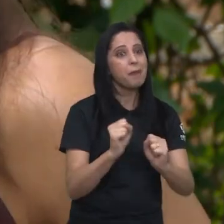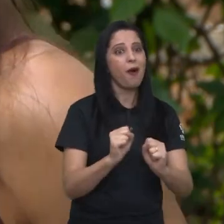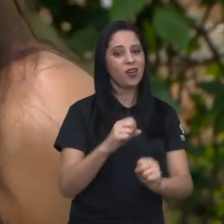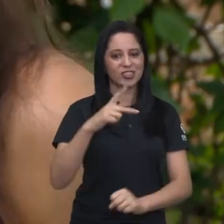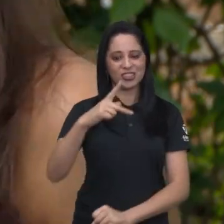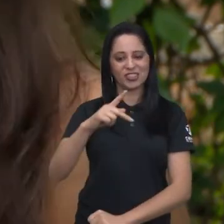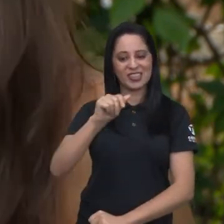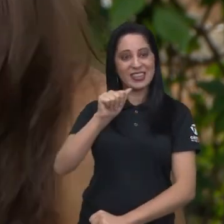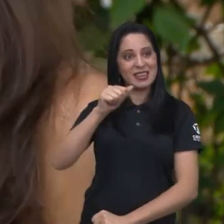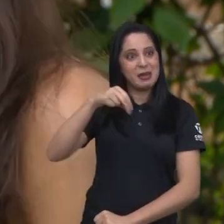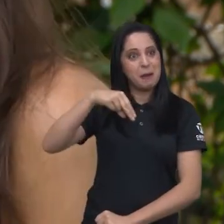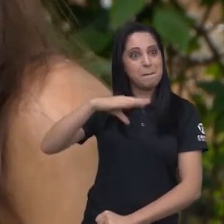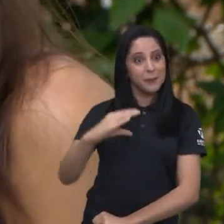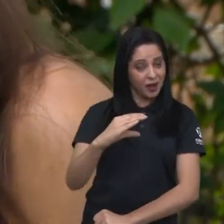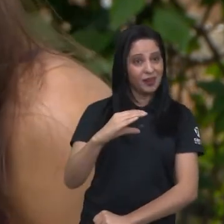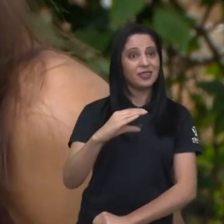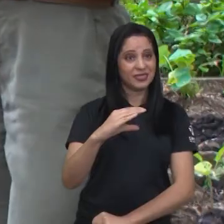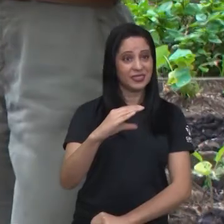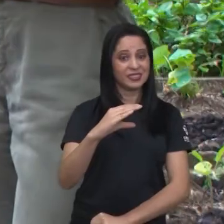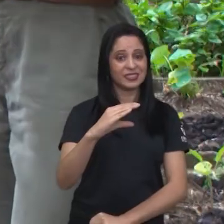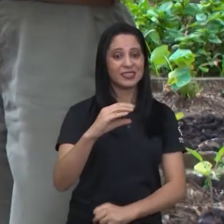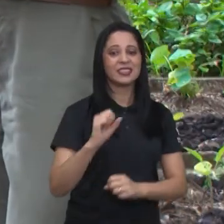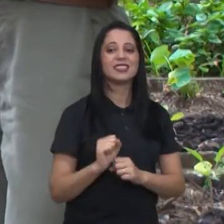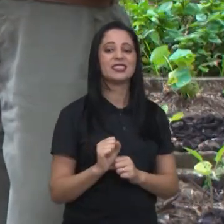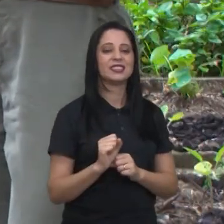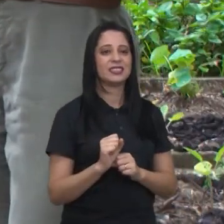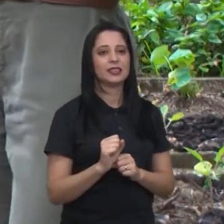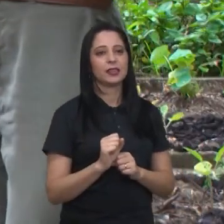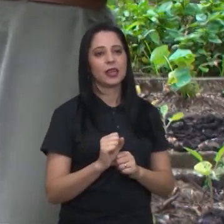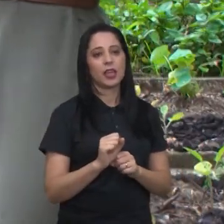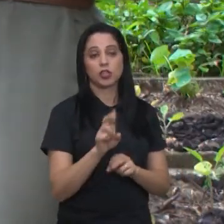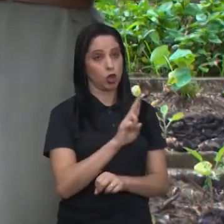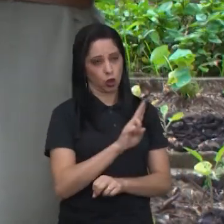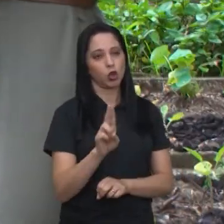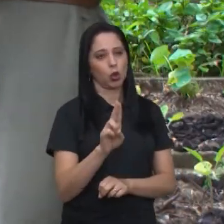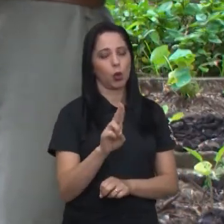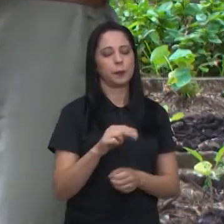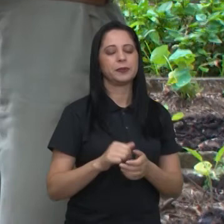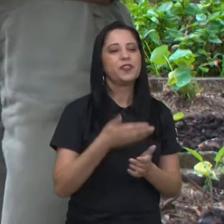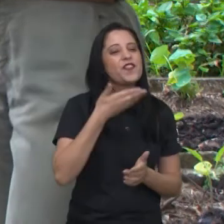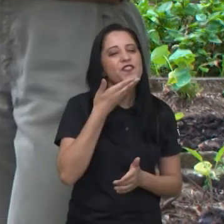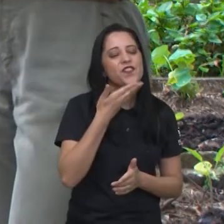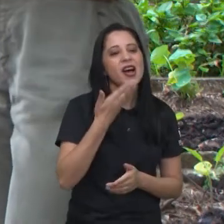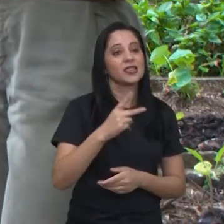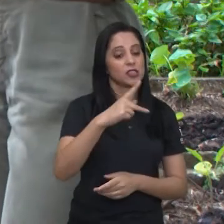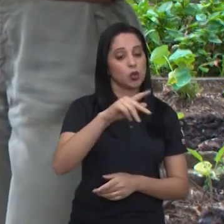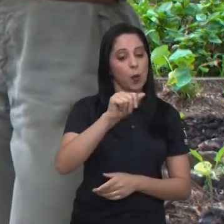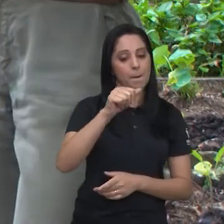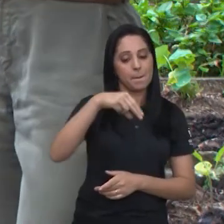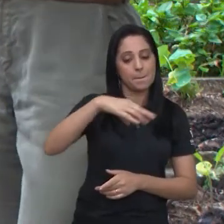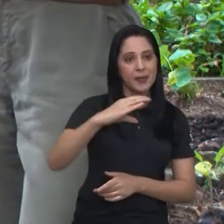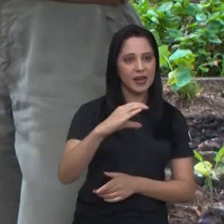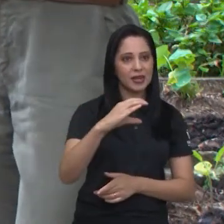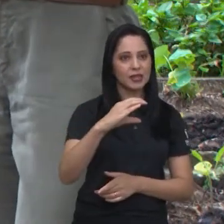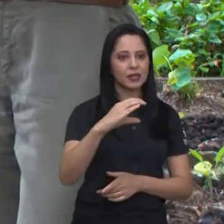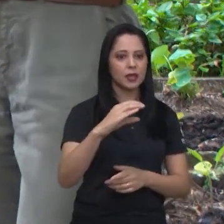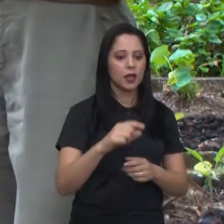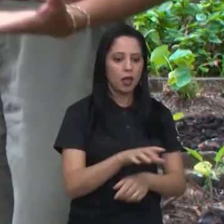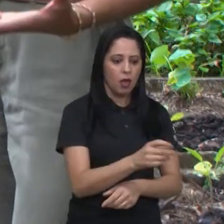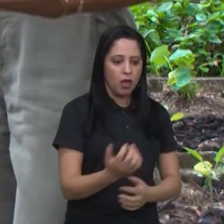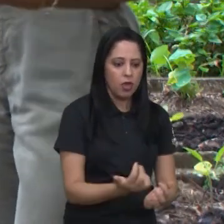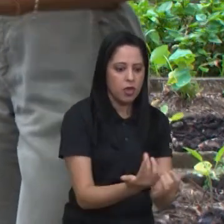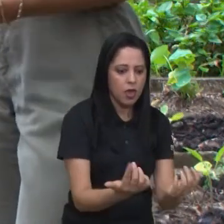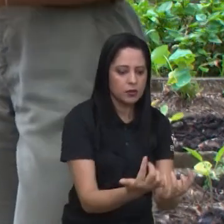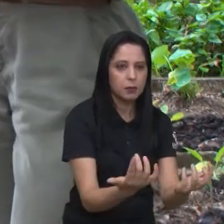punk, as plantas alimentícias não convencionais, que tem esse nome mais prático, punk, e que ali tinha um grande